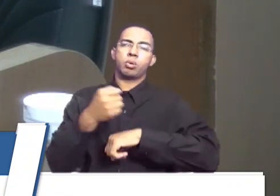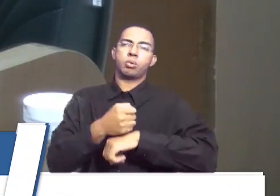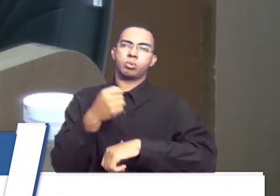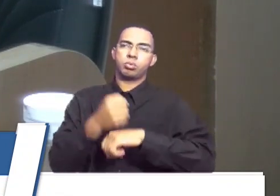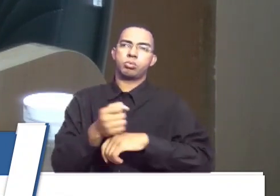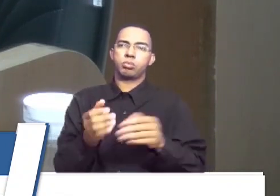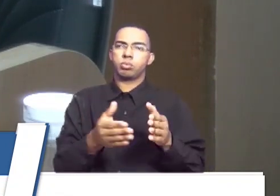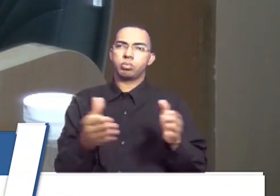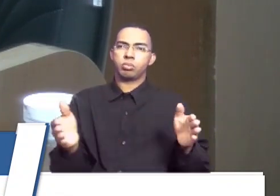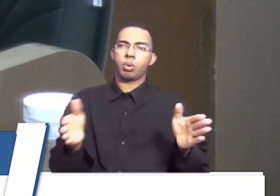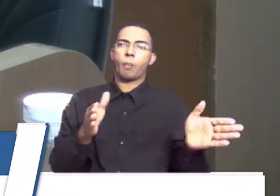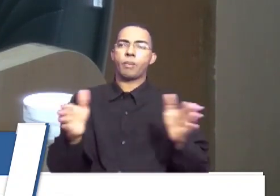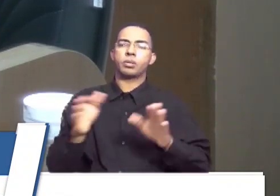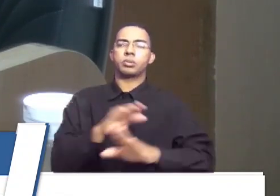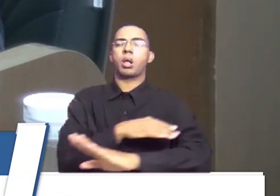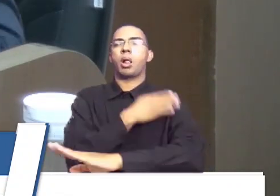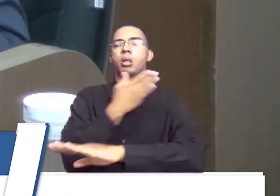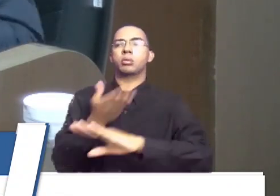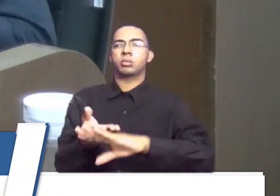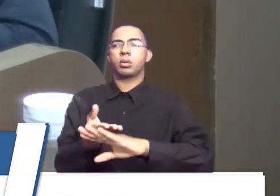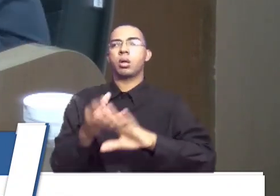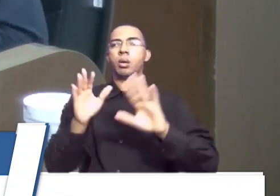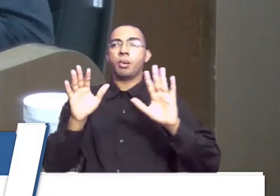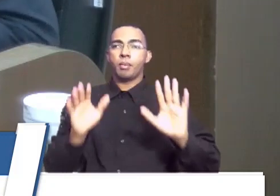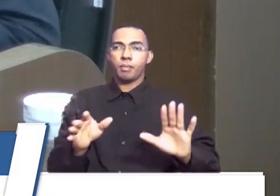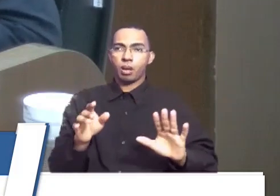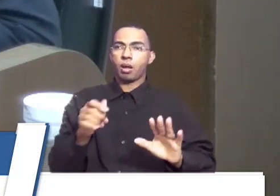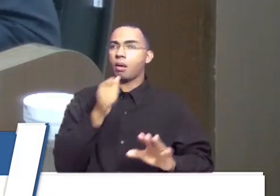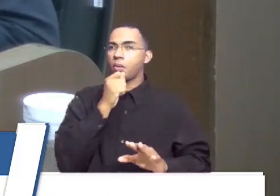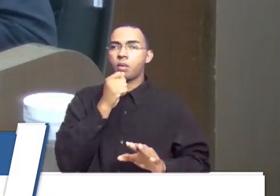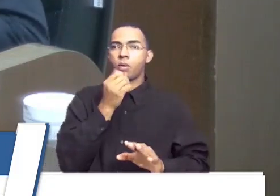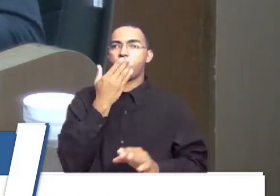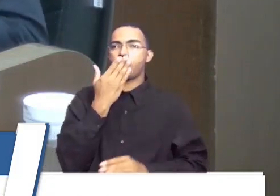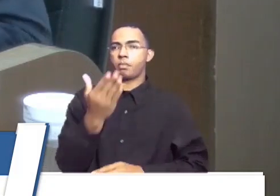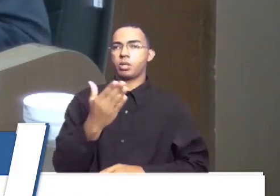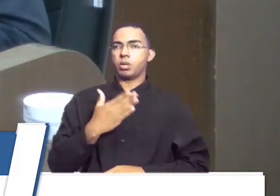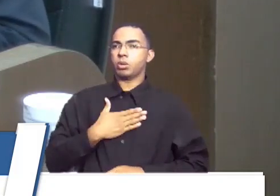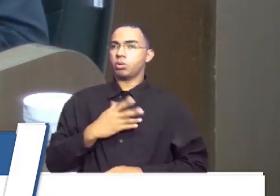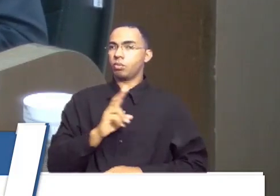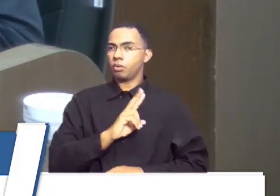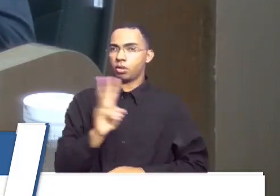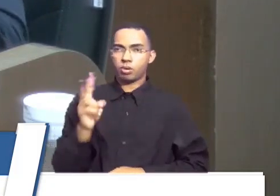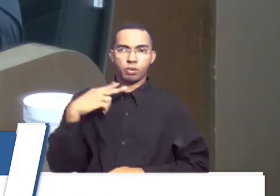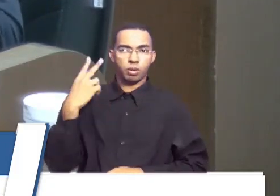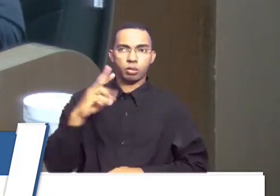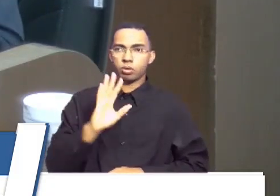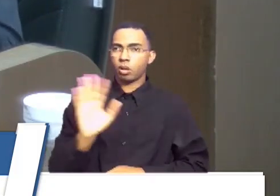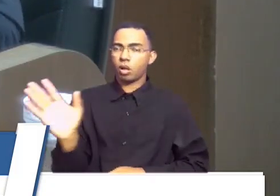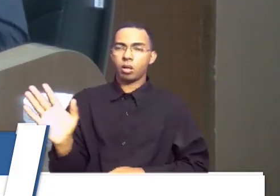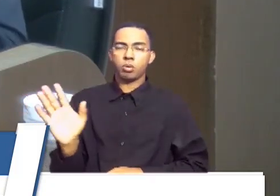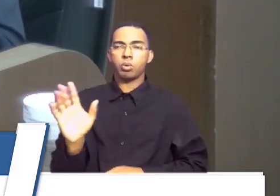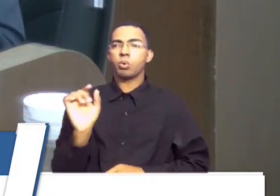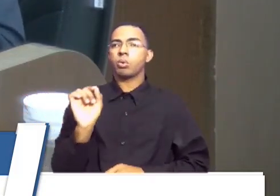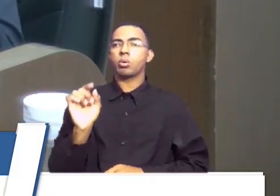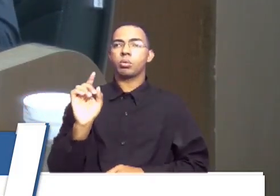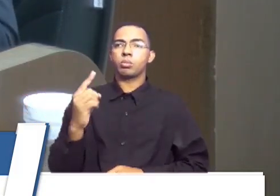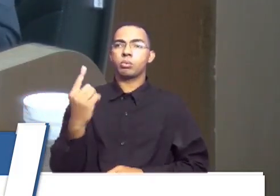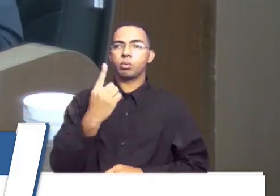período integral. Mas esse não foi o pedido do vereador. O pedido do vereador é que no primeiro